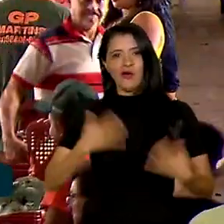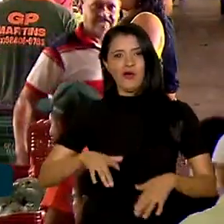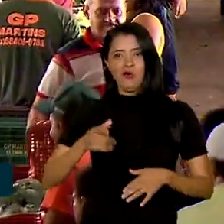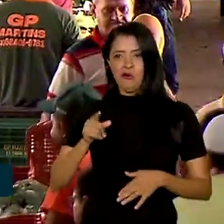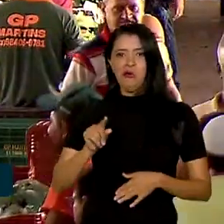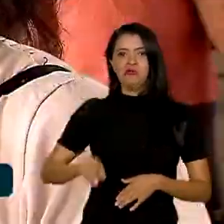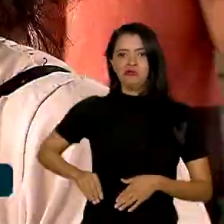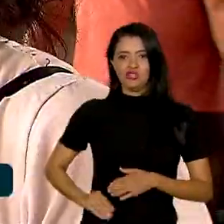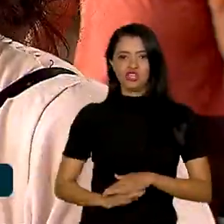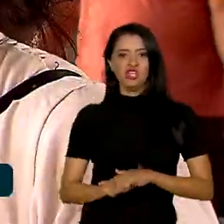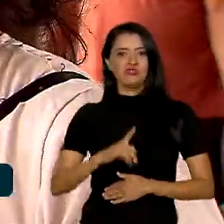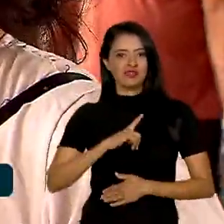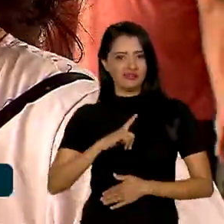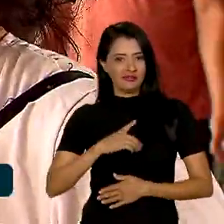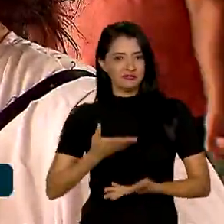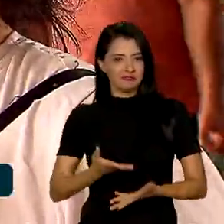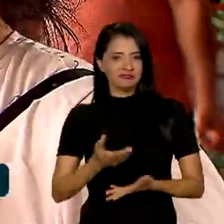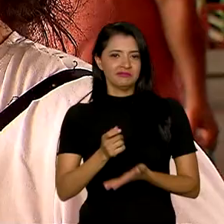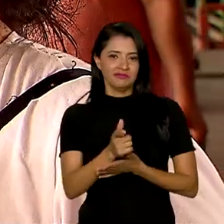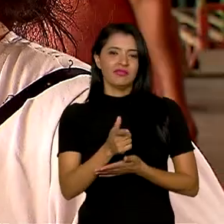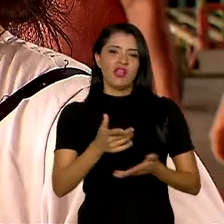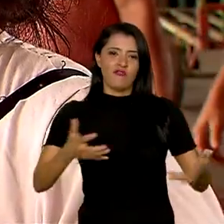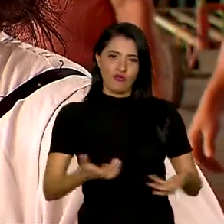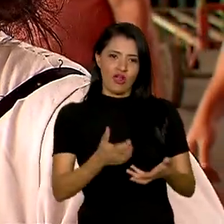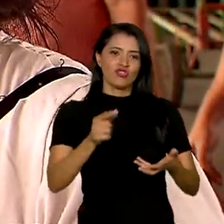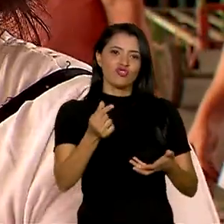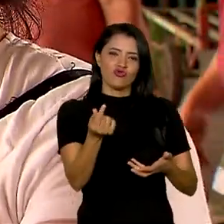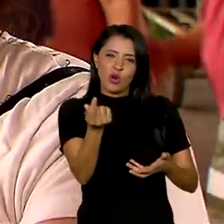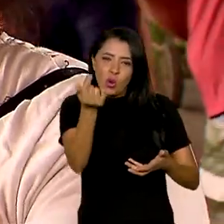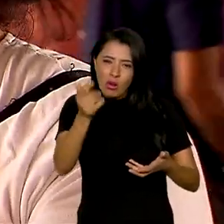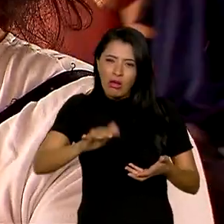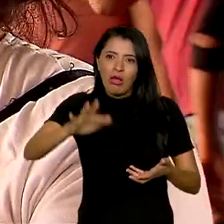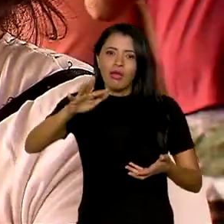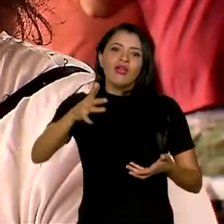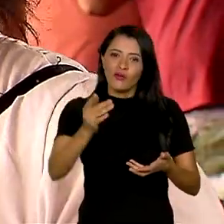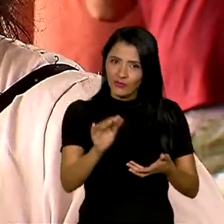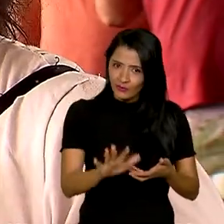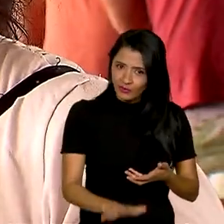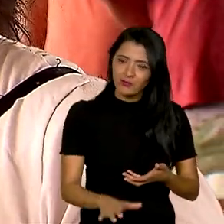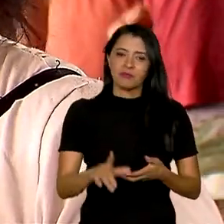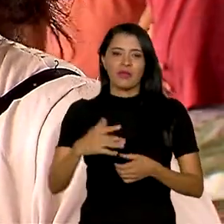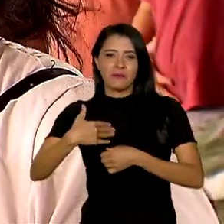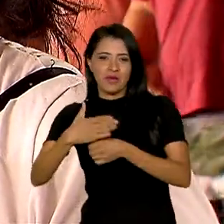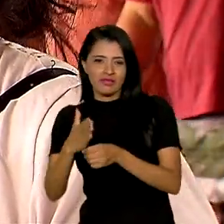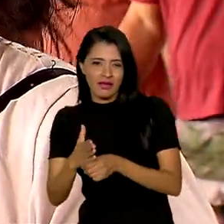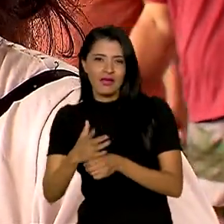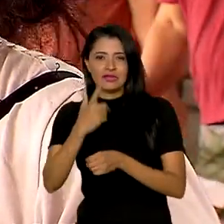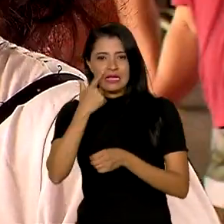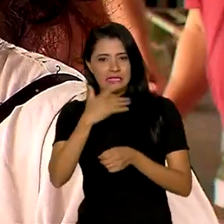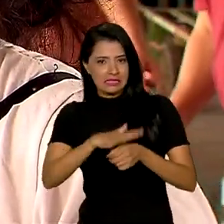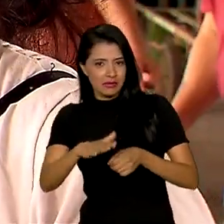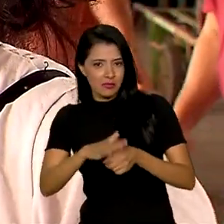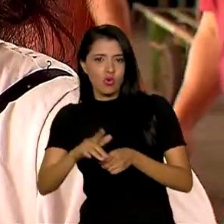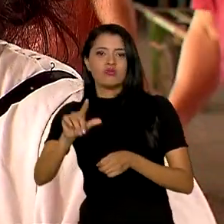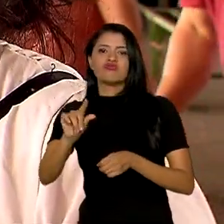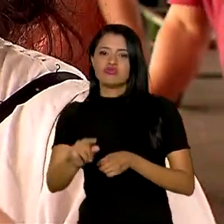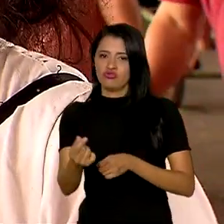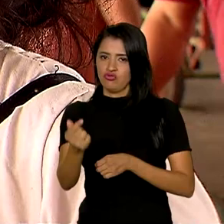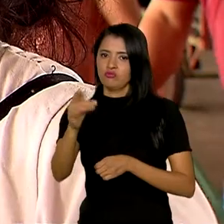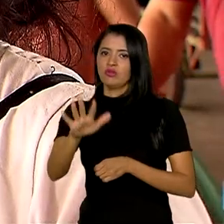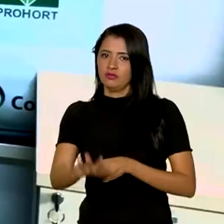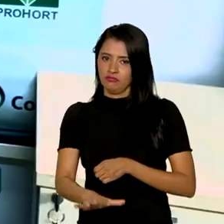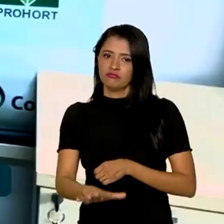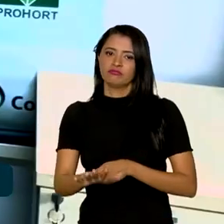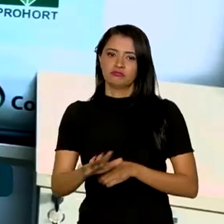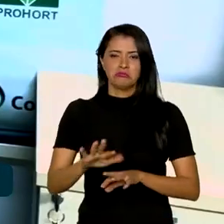hora da compra. Caiu assim, as folhagens diminuíram o valor e também os itens como batata, cebola, teve uma queda